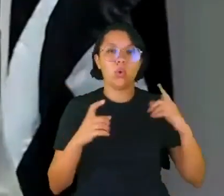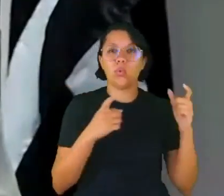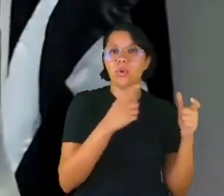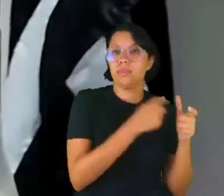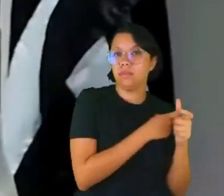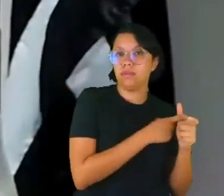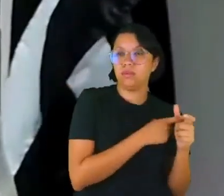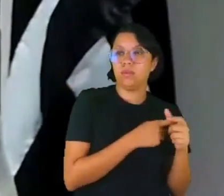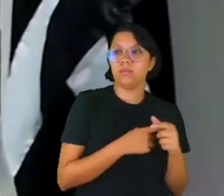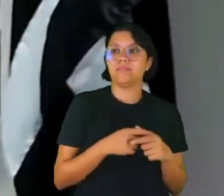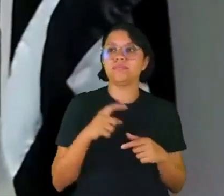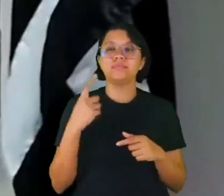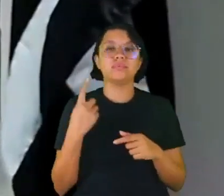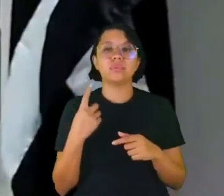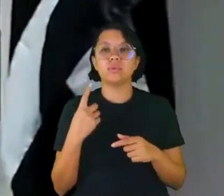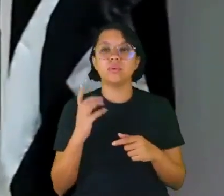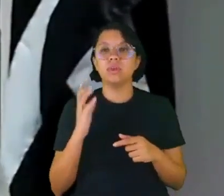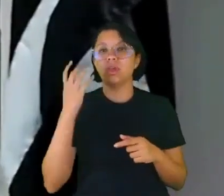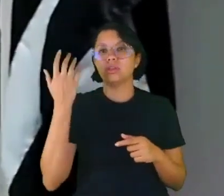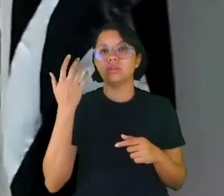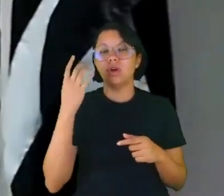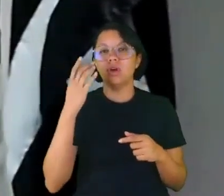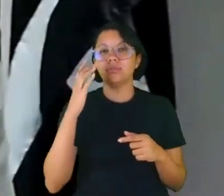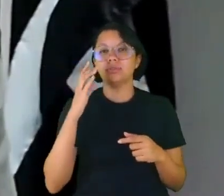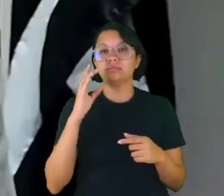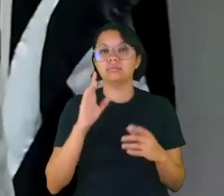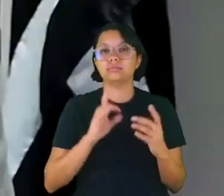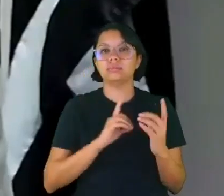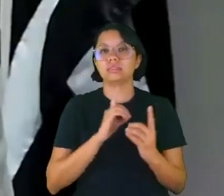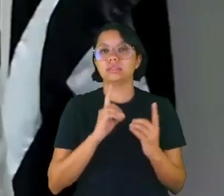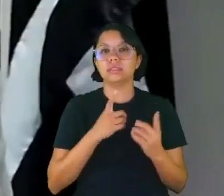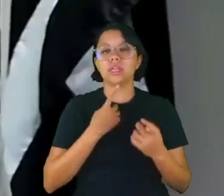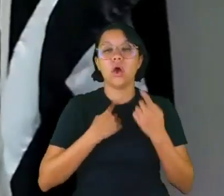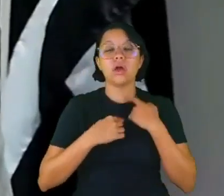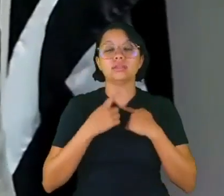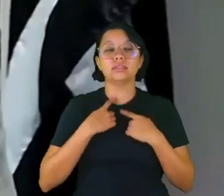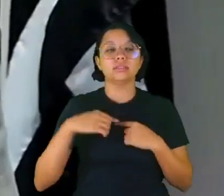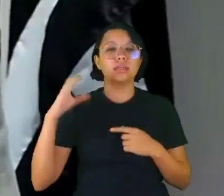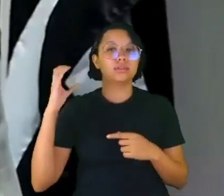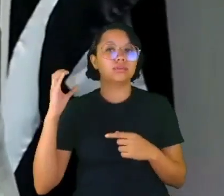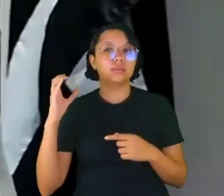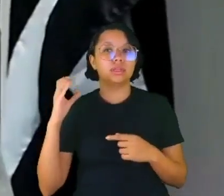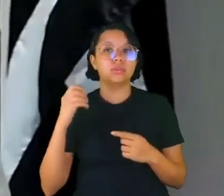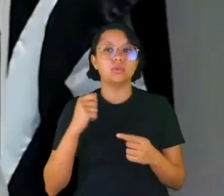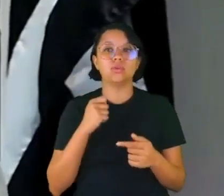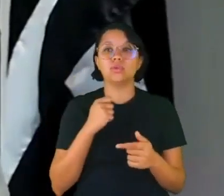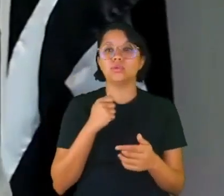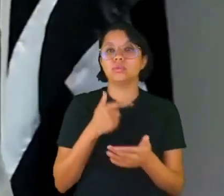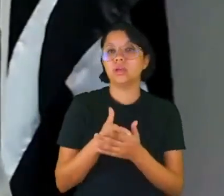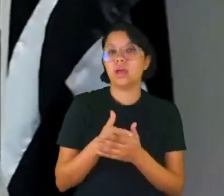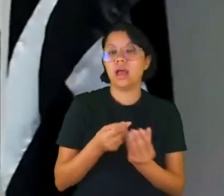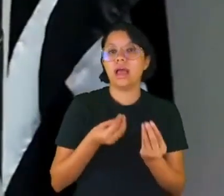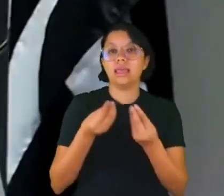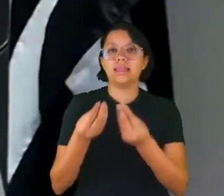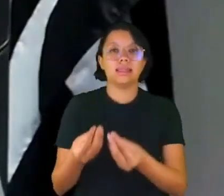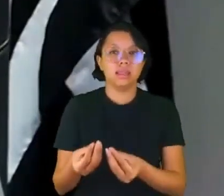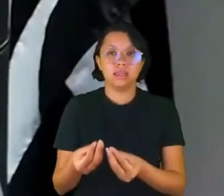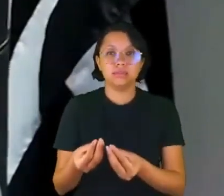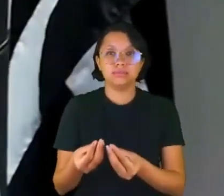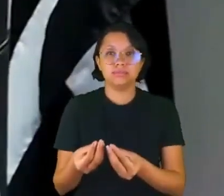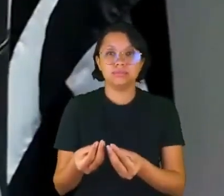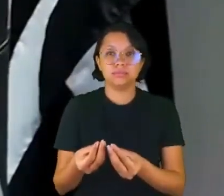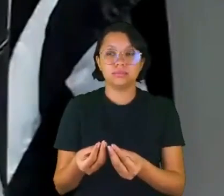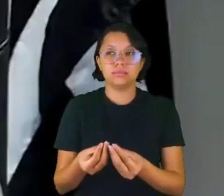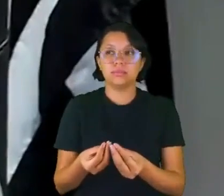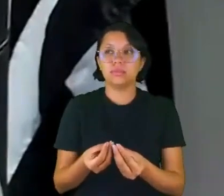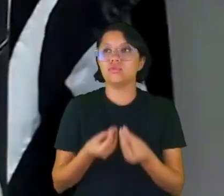que um não se sabe nem por que resolve atender aos anseios do credor, numa prestação entregando a este uma prestação